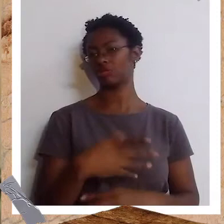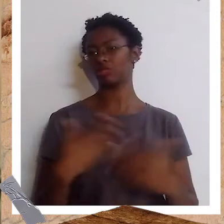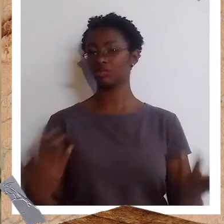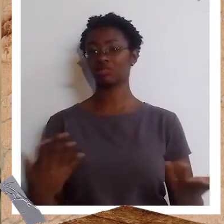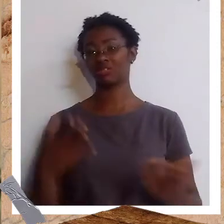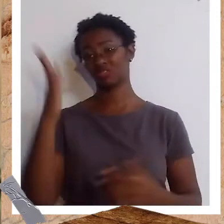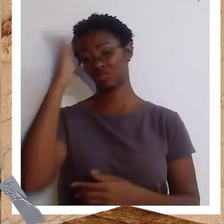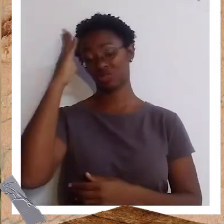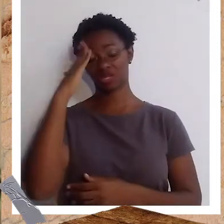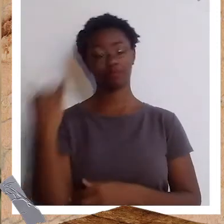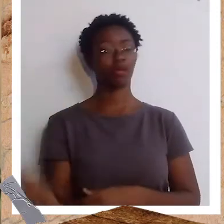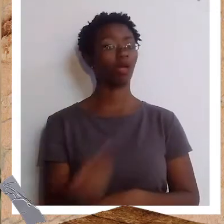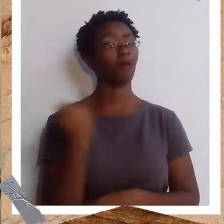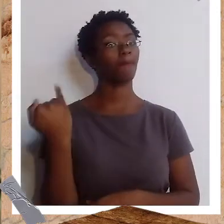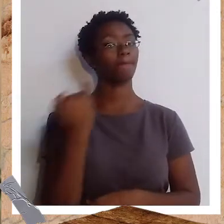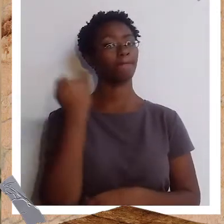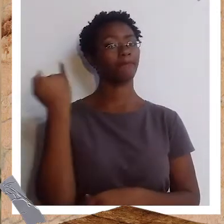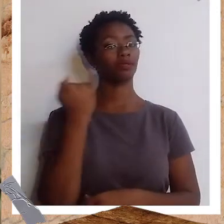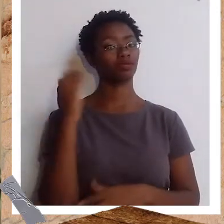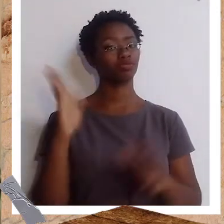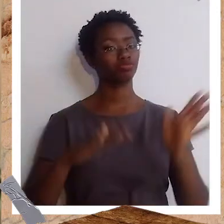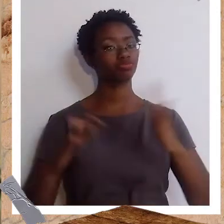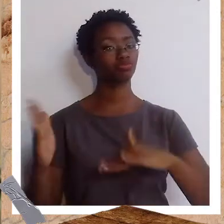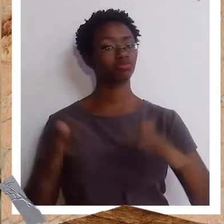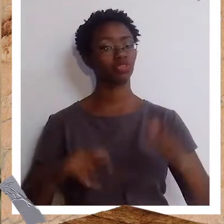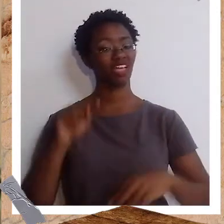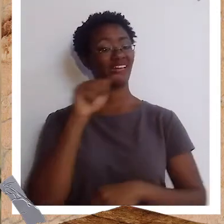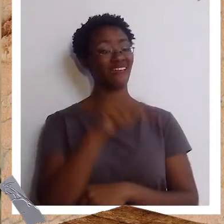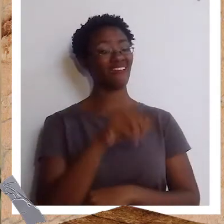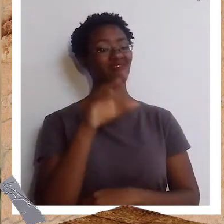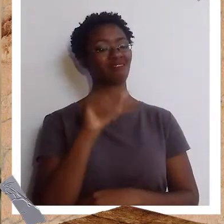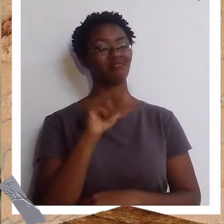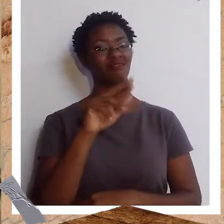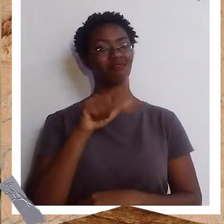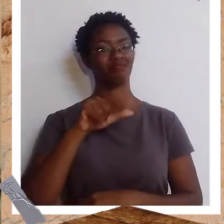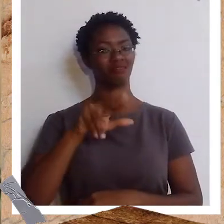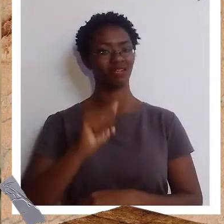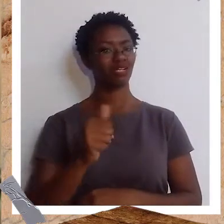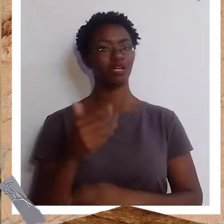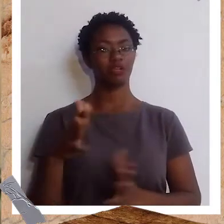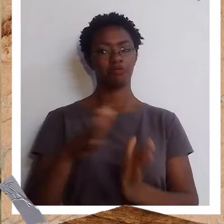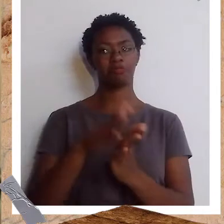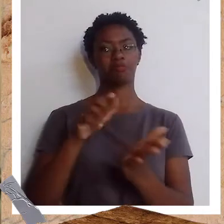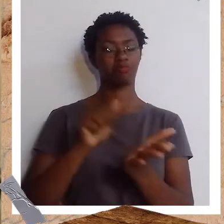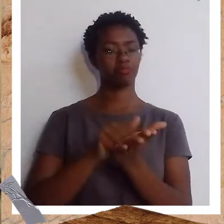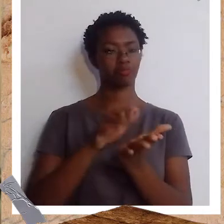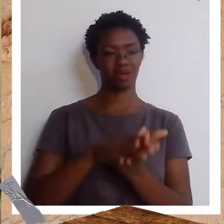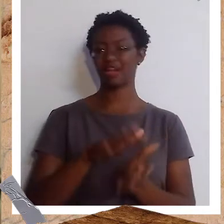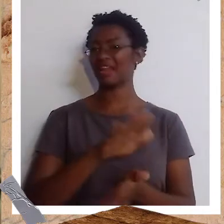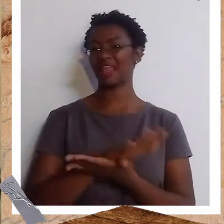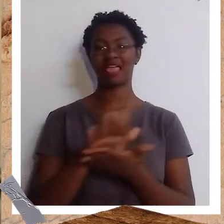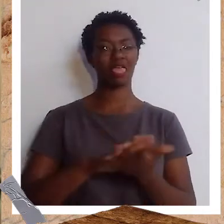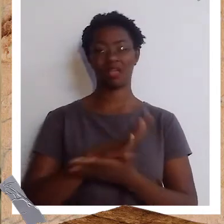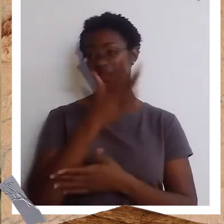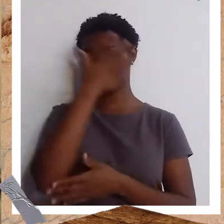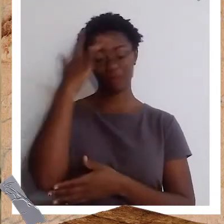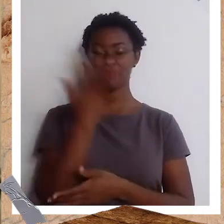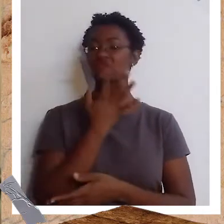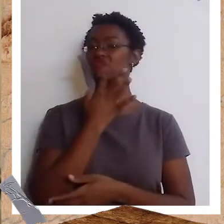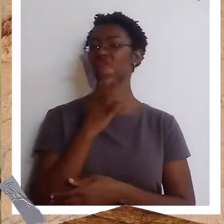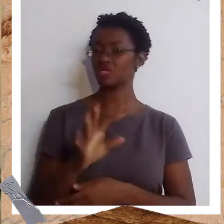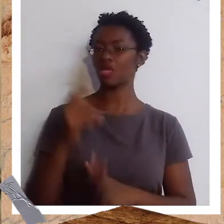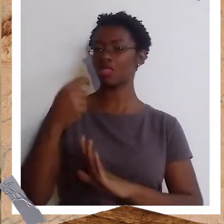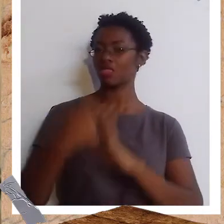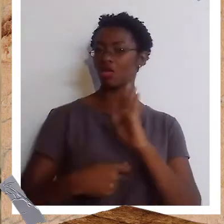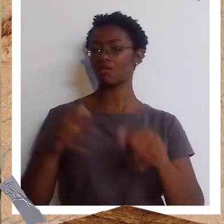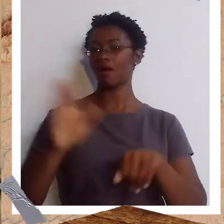absolutamente fundamental, né, trazer essa Carolina que não foi publicada, essa Carolina que não foi conhecida, trazer o texto da